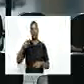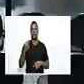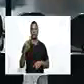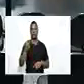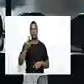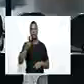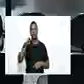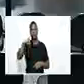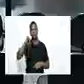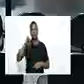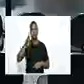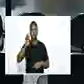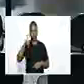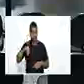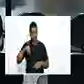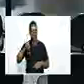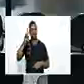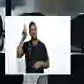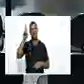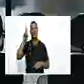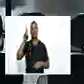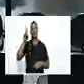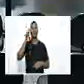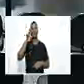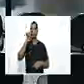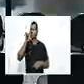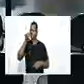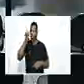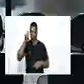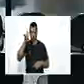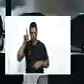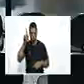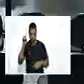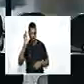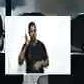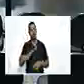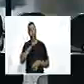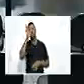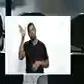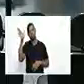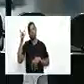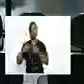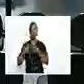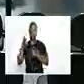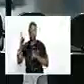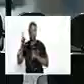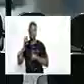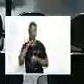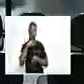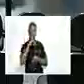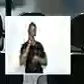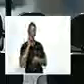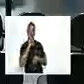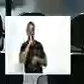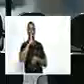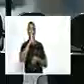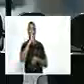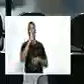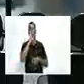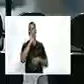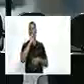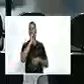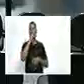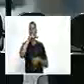ir lá eu acho que Rodrigo já foi mas eu eu não fui ainda então Nós escolhemos Itaúna porque a